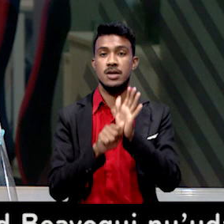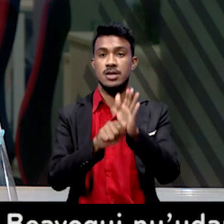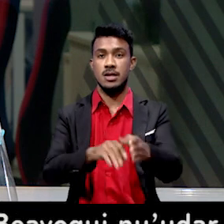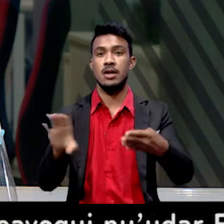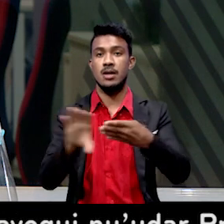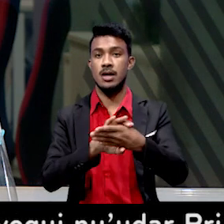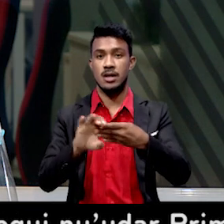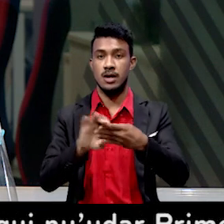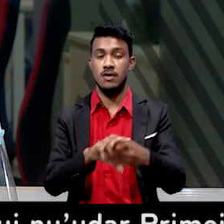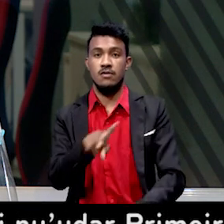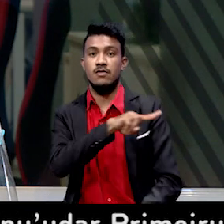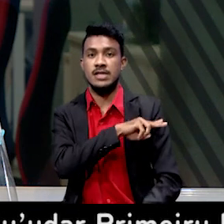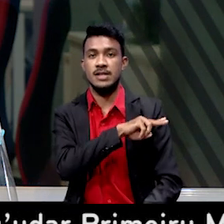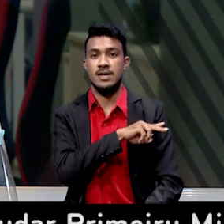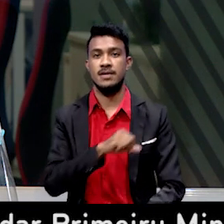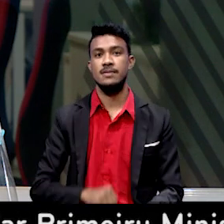vacina.